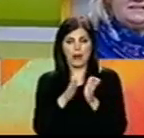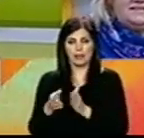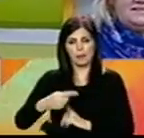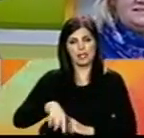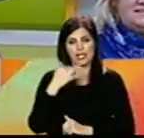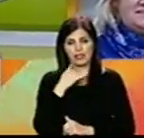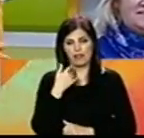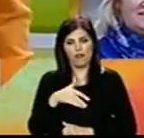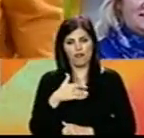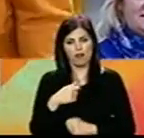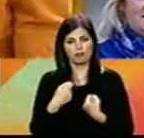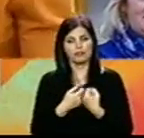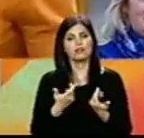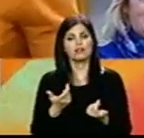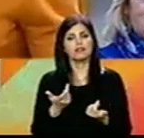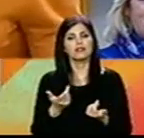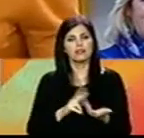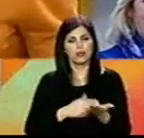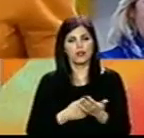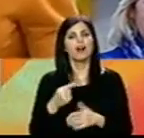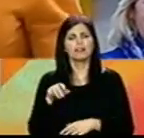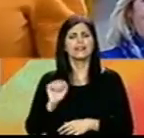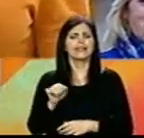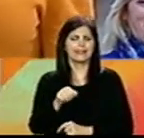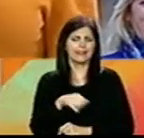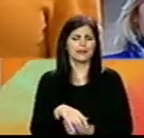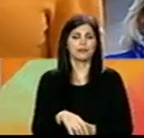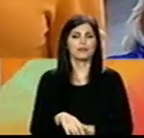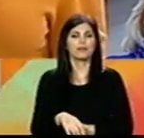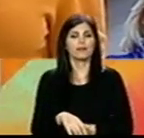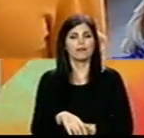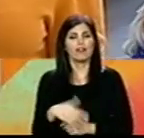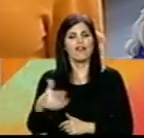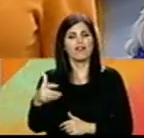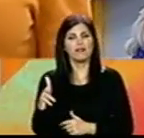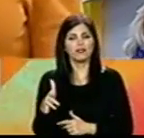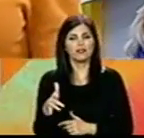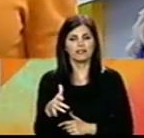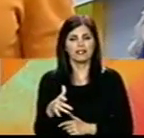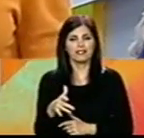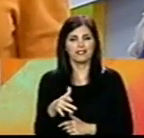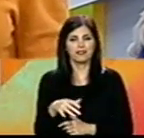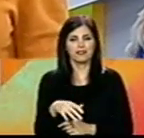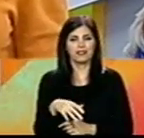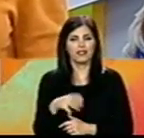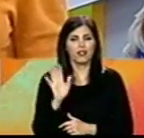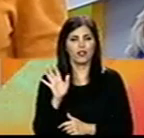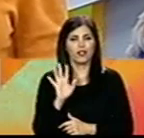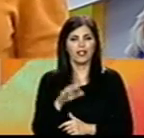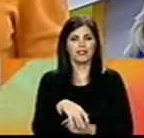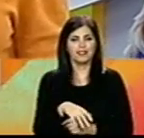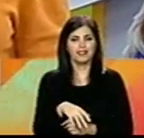Alegria. E vamos ter um duelo ibérico então, na nossa cozinha. Então, faz lá a tradução. Faz, faz. Vamos entrar no duelo ibérico na nossa cozinha. Olá, que